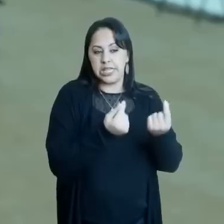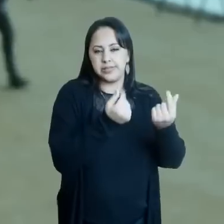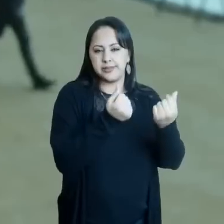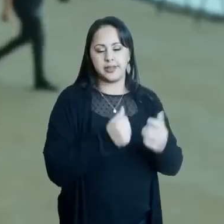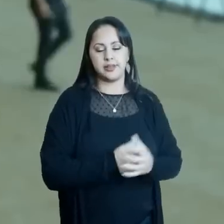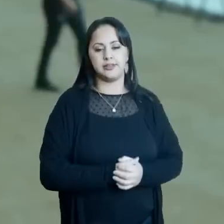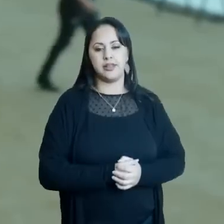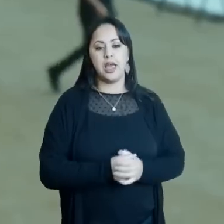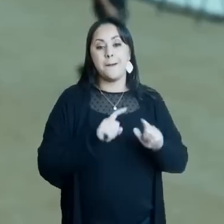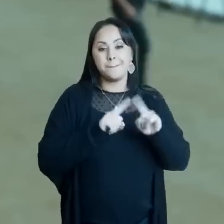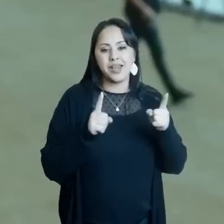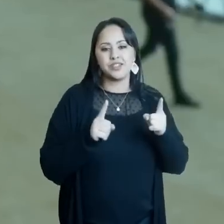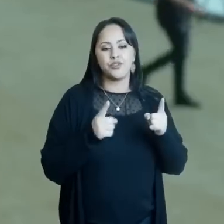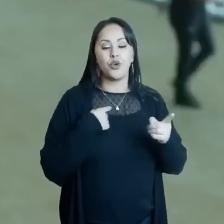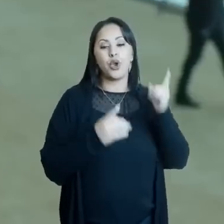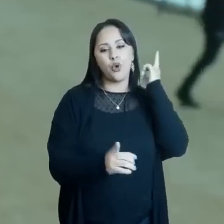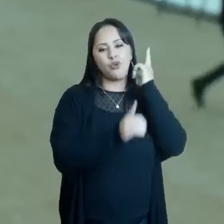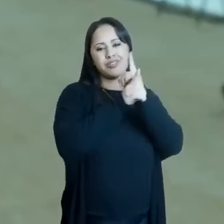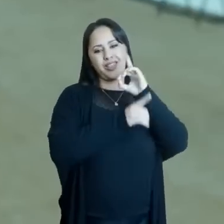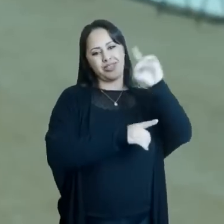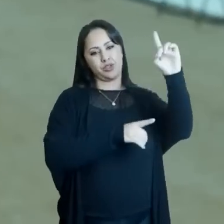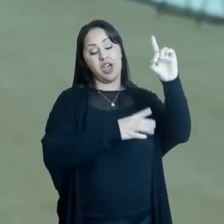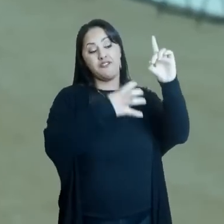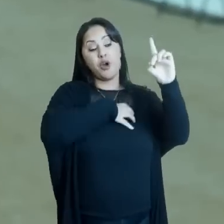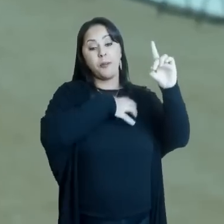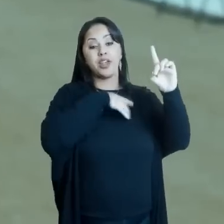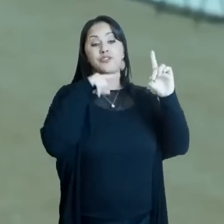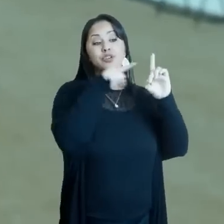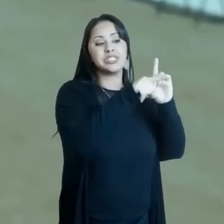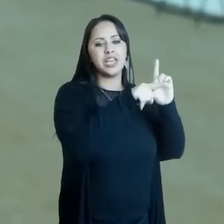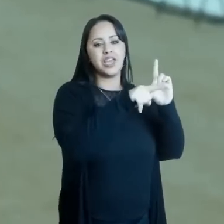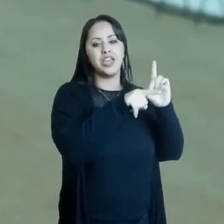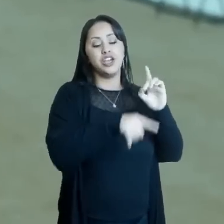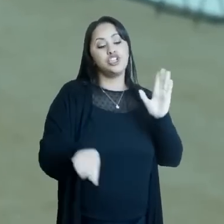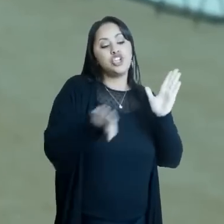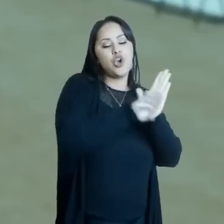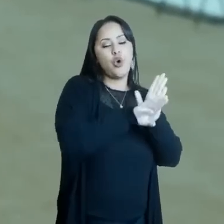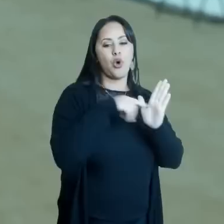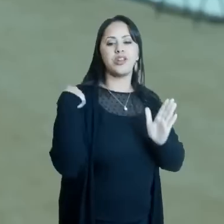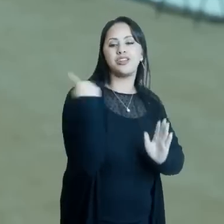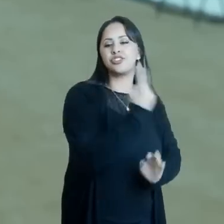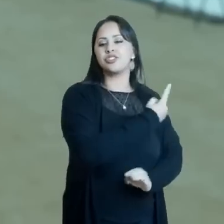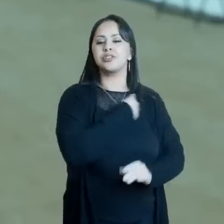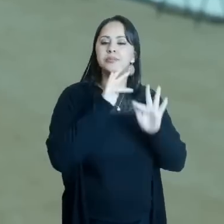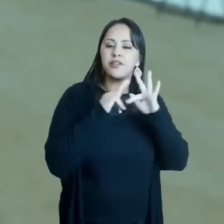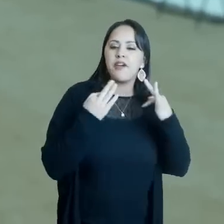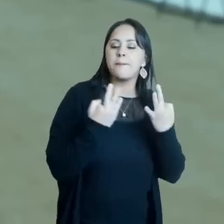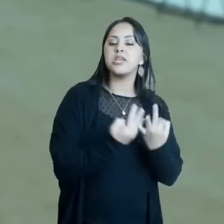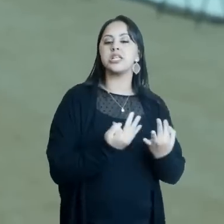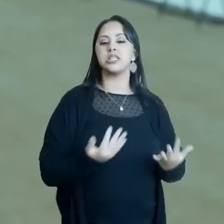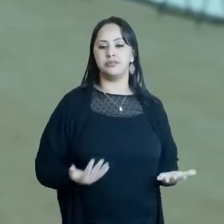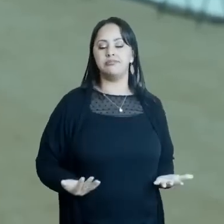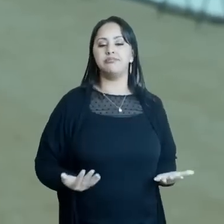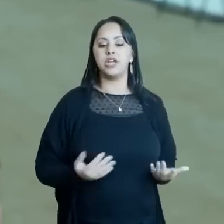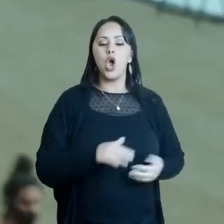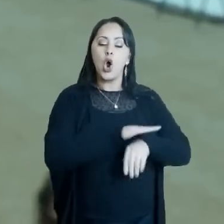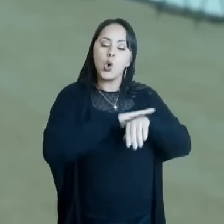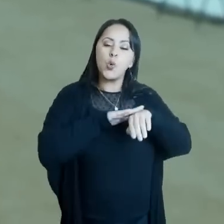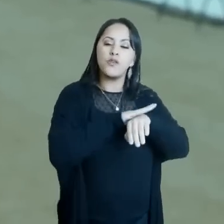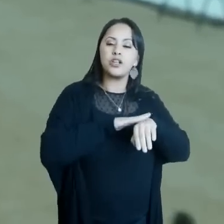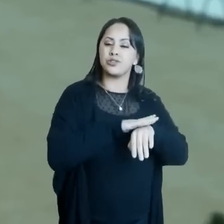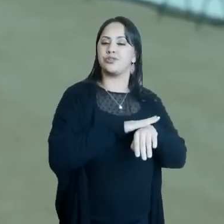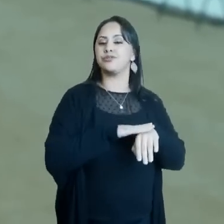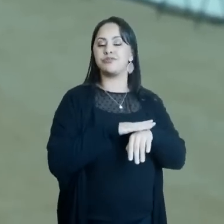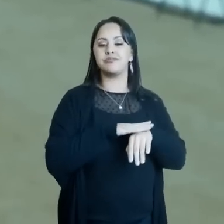financeira, mas foi a questão que você, a forma que você chegou até a gente, para mim, para minha esposa, conversou com a